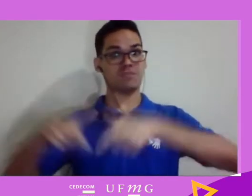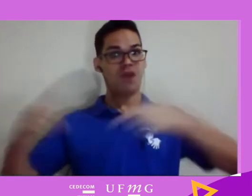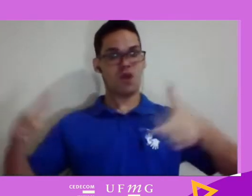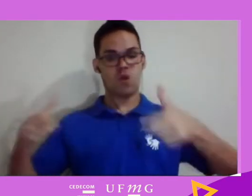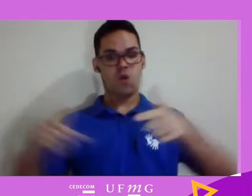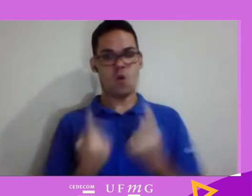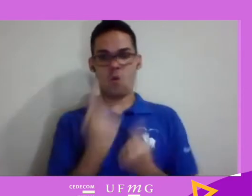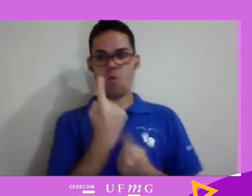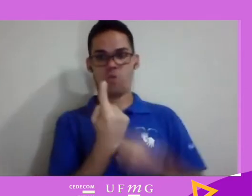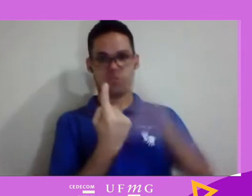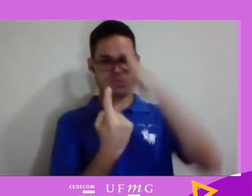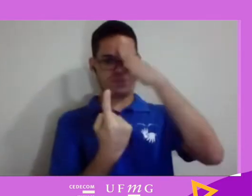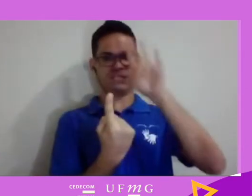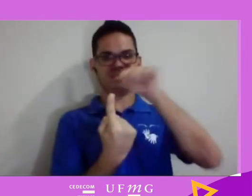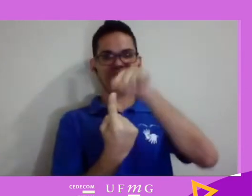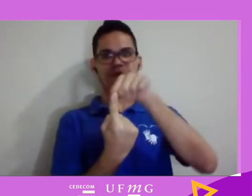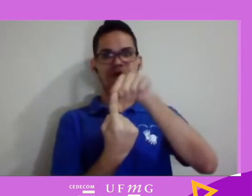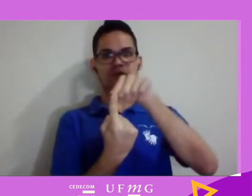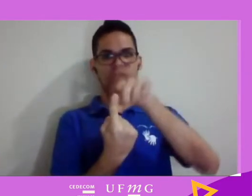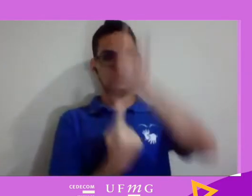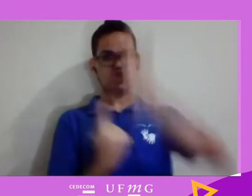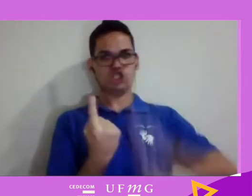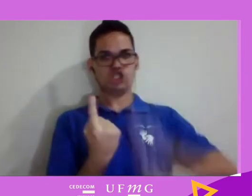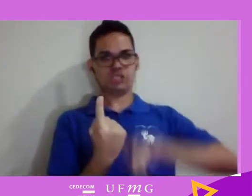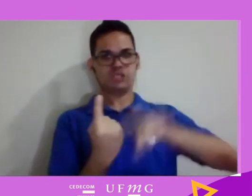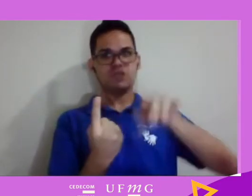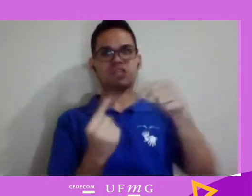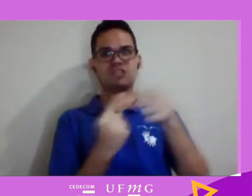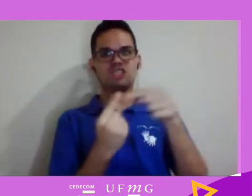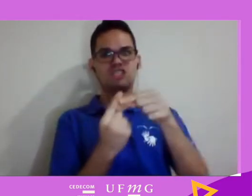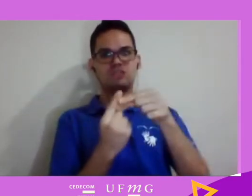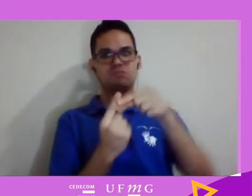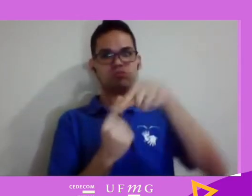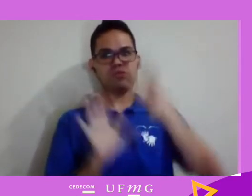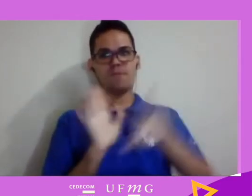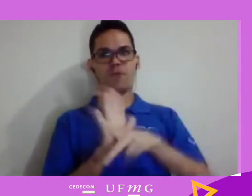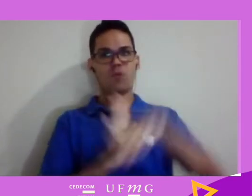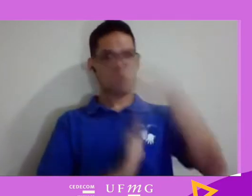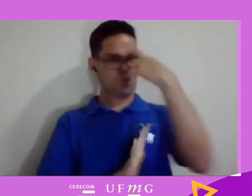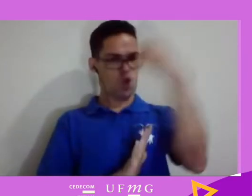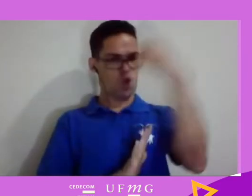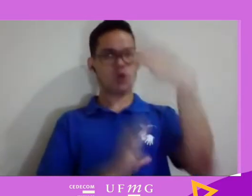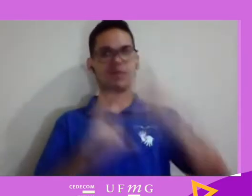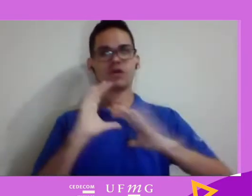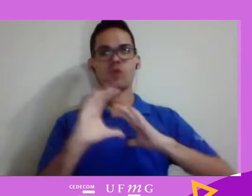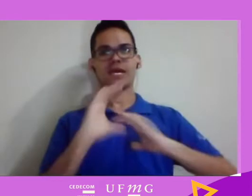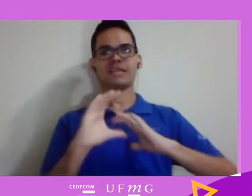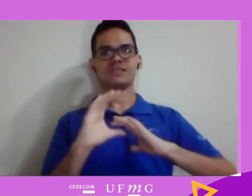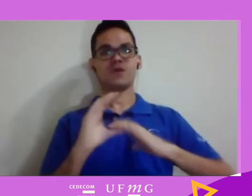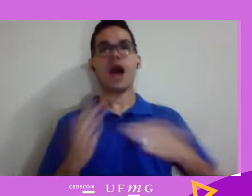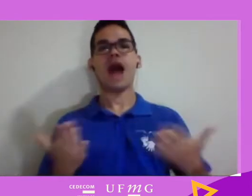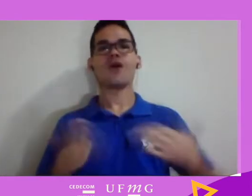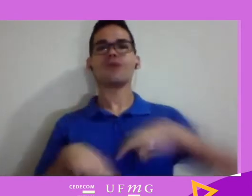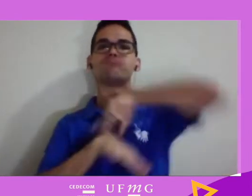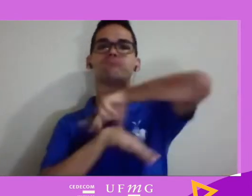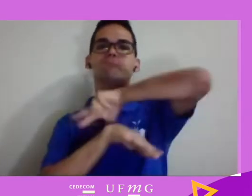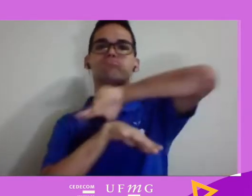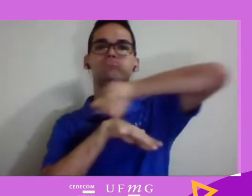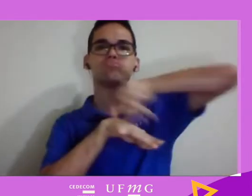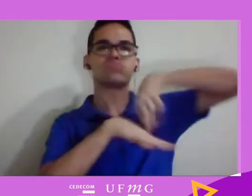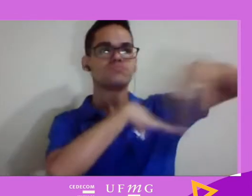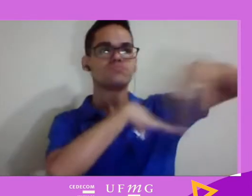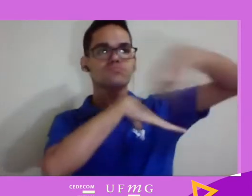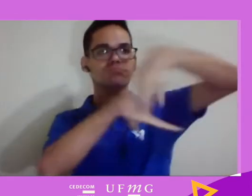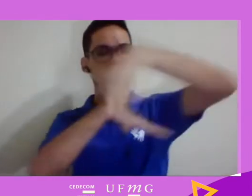informação, que podia, inclusive, estar distribuído em vários ambientes de mídia. Isso já existia. O que muda hoje, o que faz disso uma lógica de